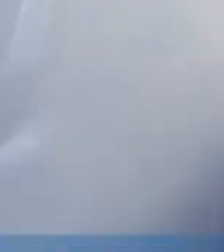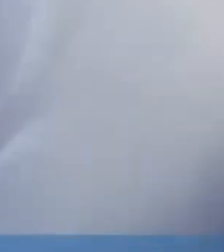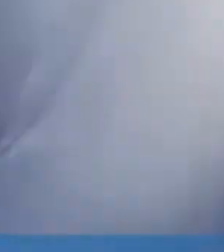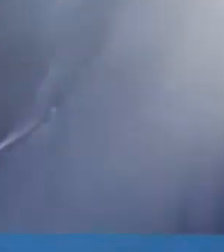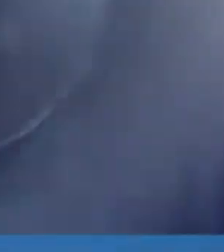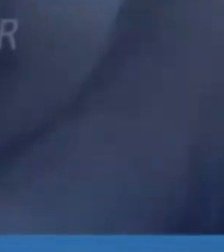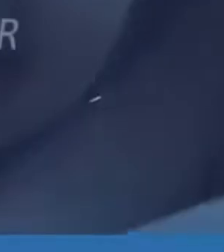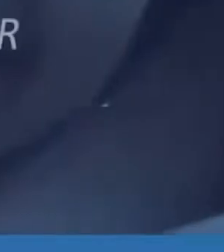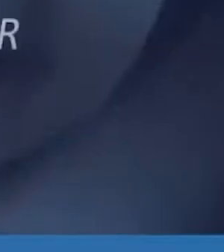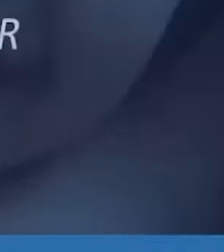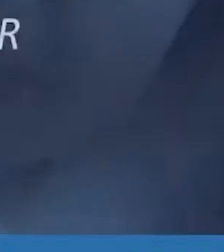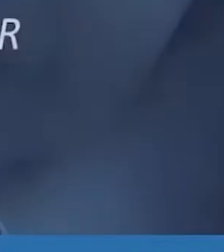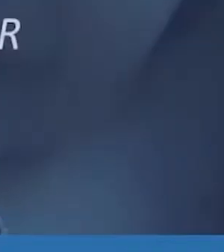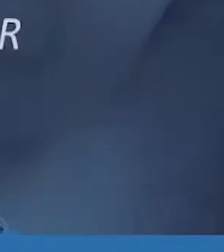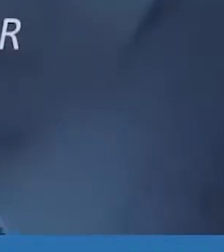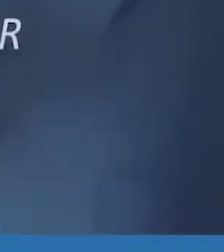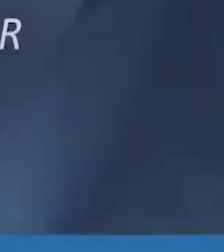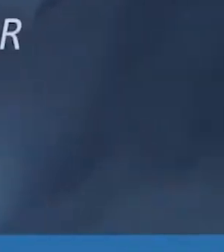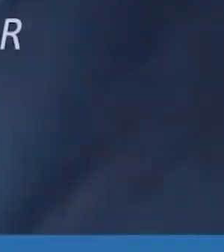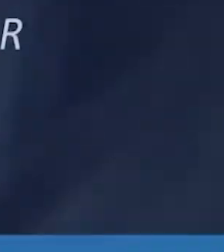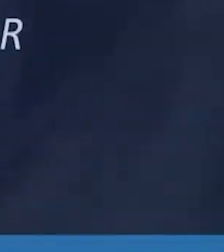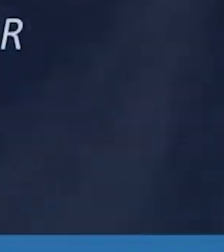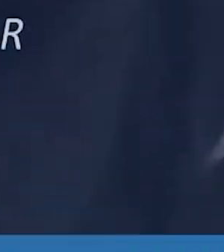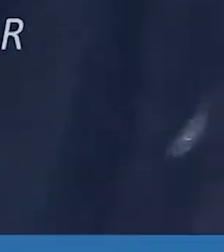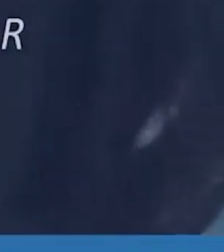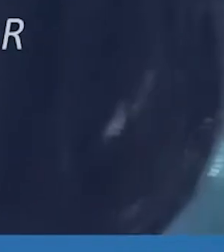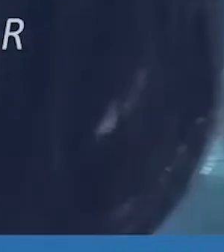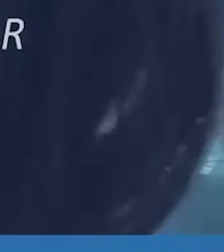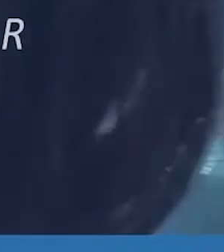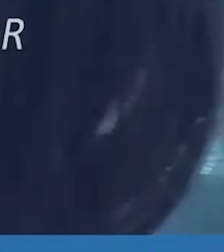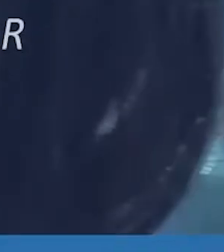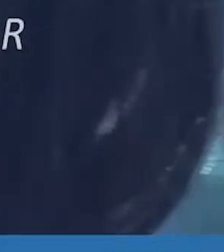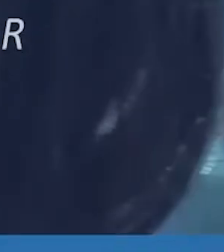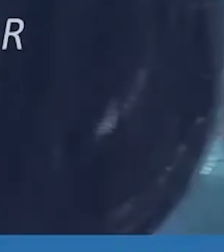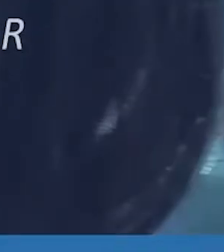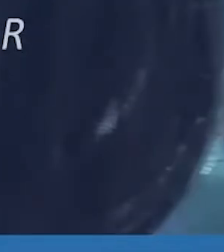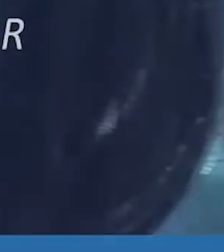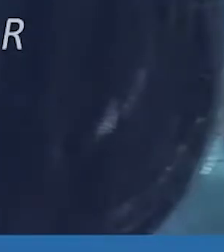Enquanto não passa, conheça o novo jeito Quali de ajudar.